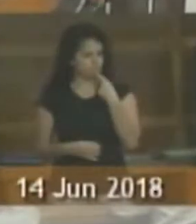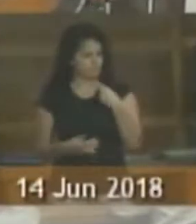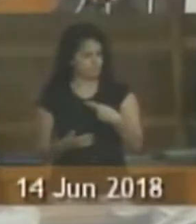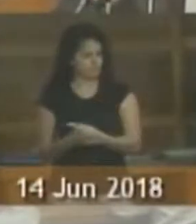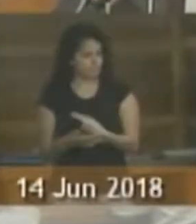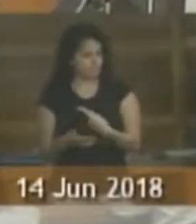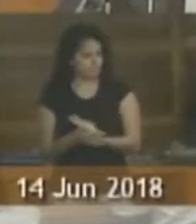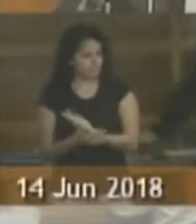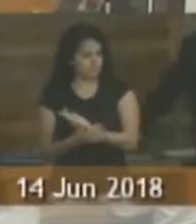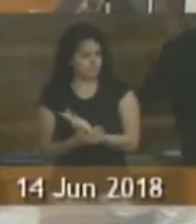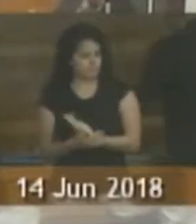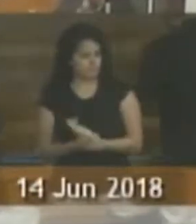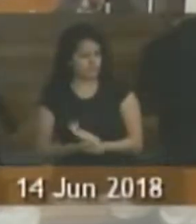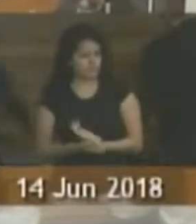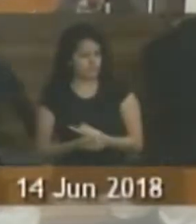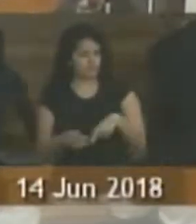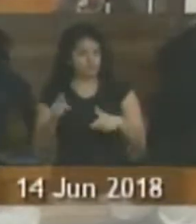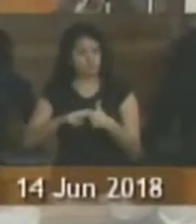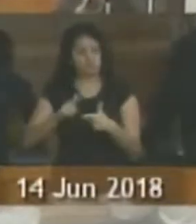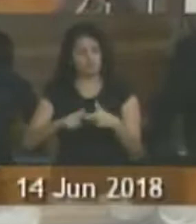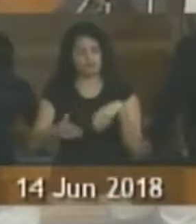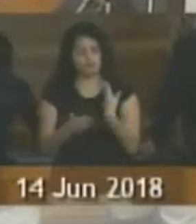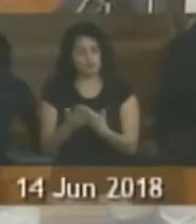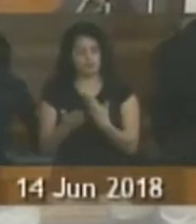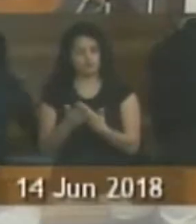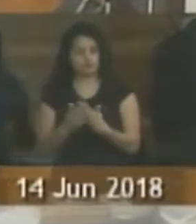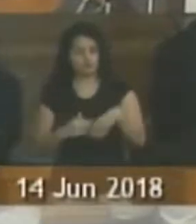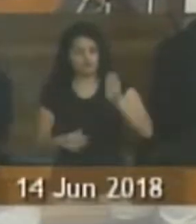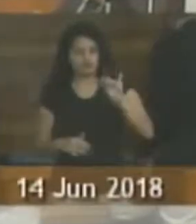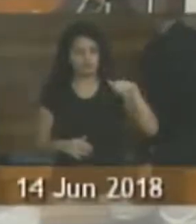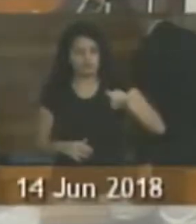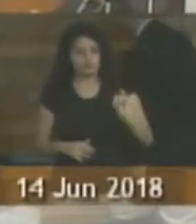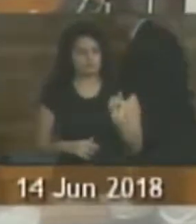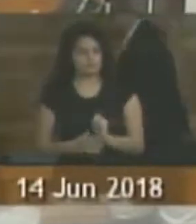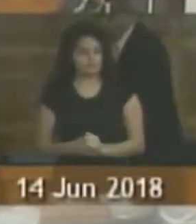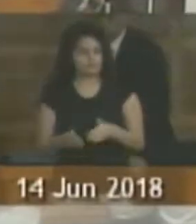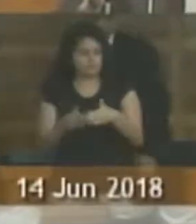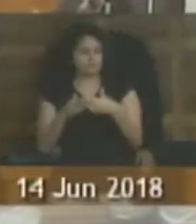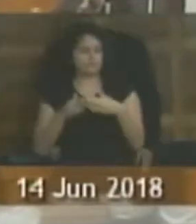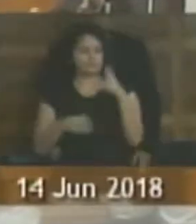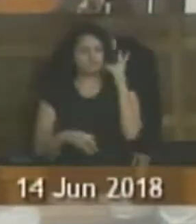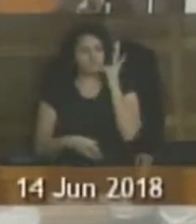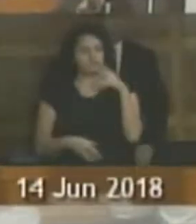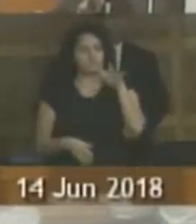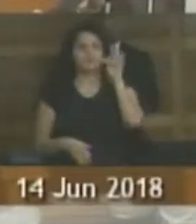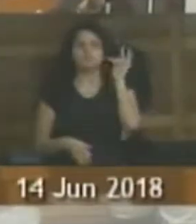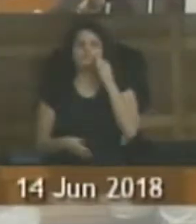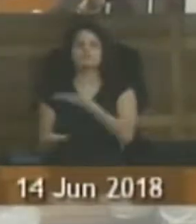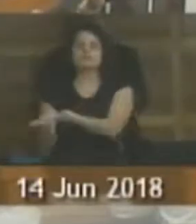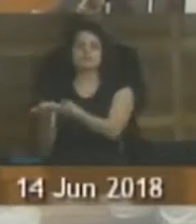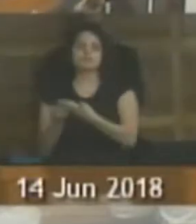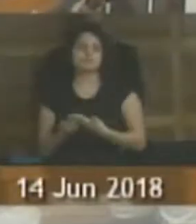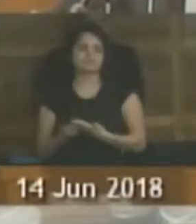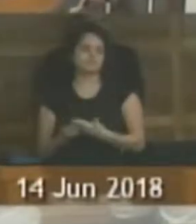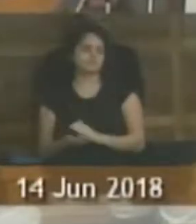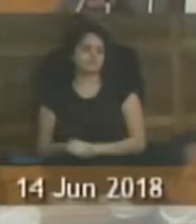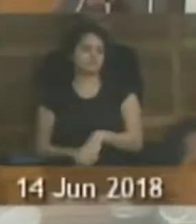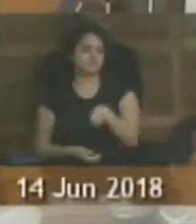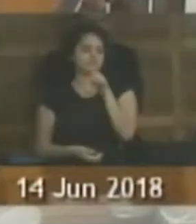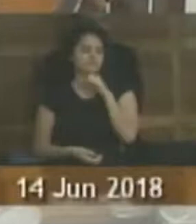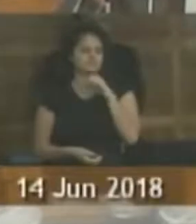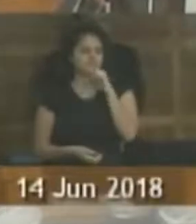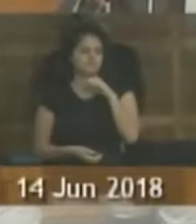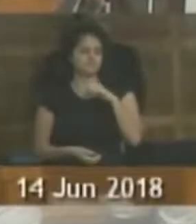Escola Municipal Áurea Pires da Gama pelo prazo de 5 minutos. Solicito ao vereador Flavinho Araújo que adentre ao plenário a